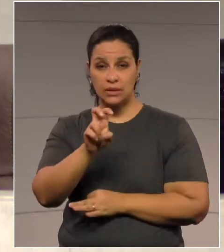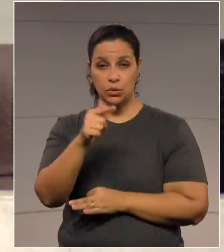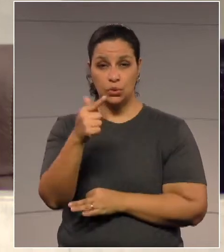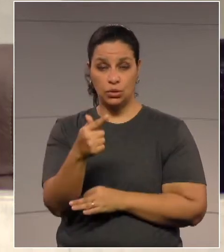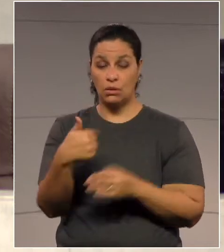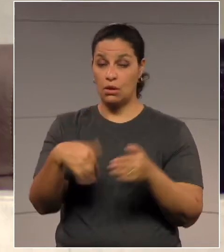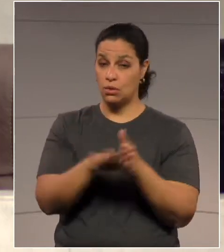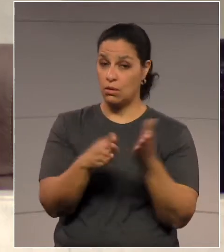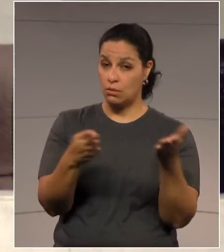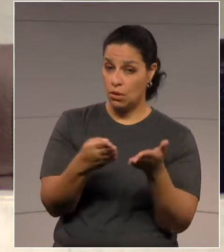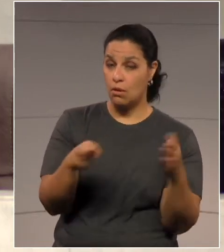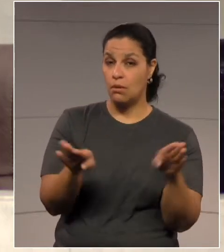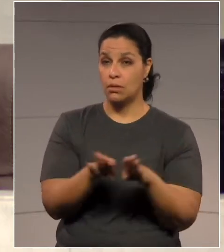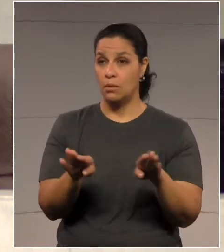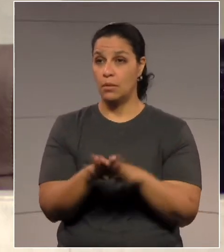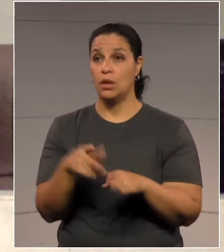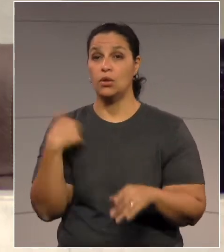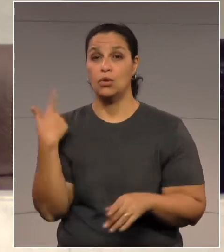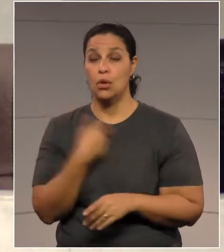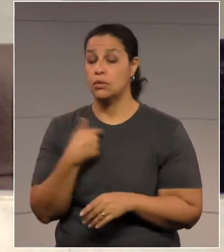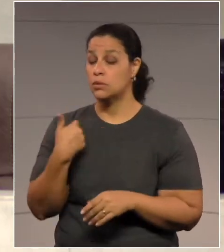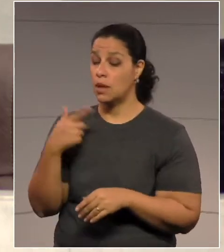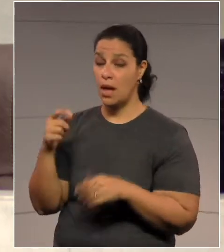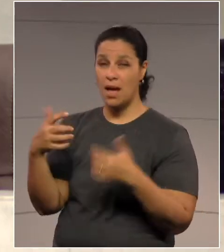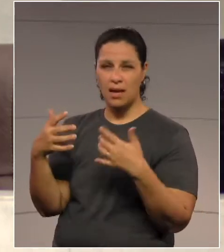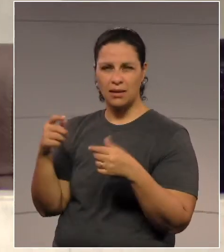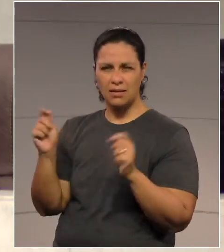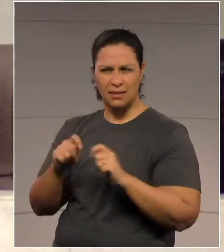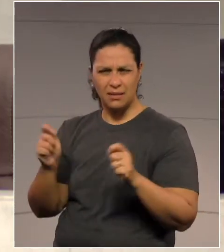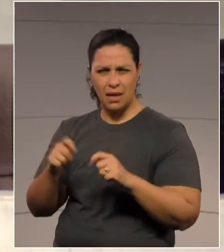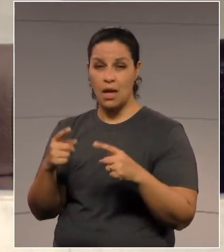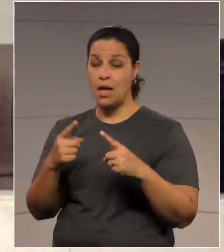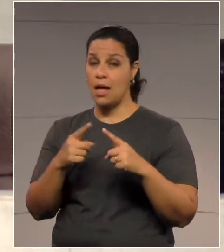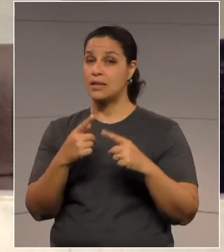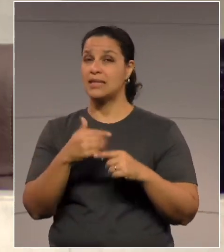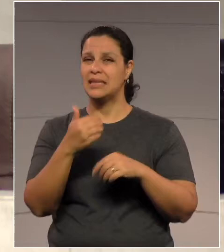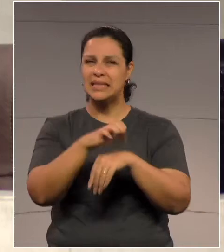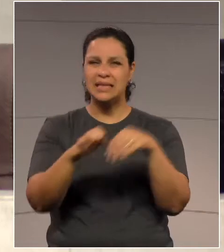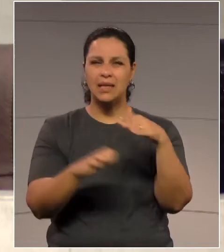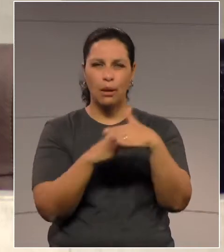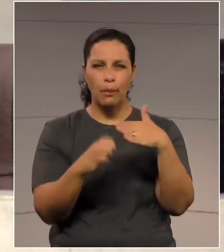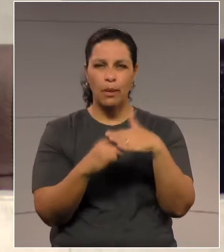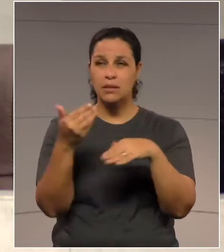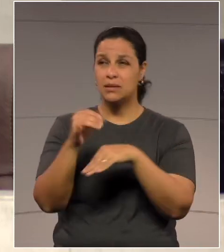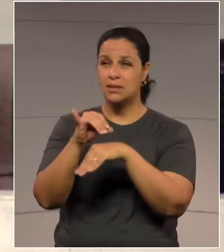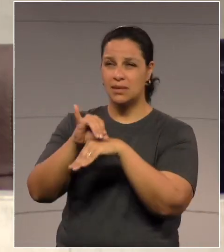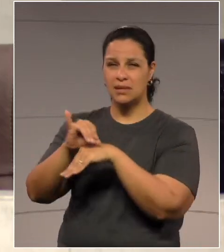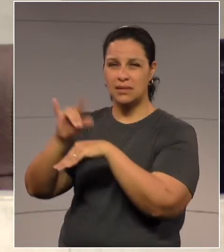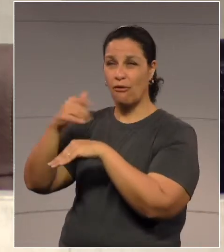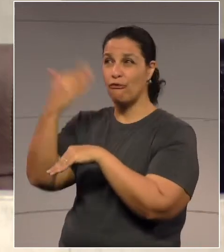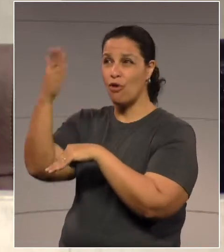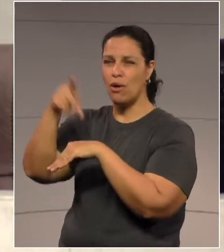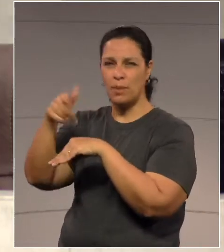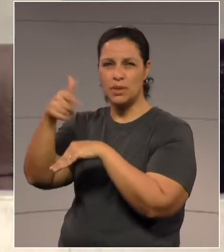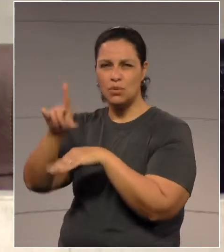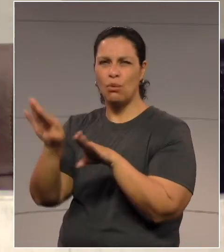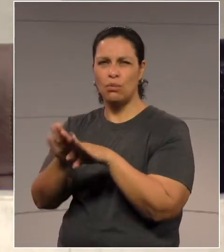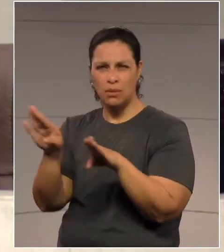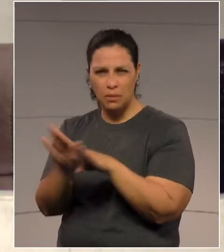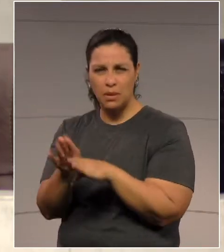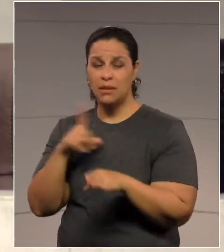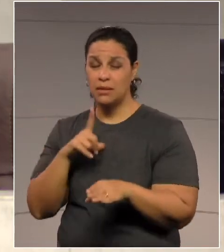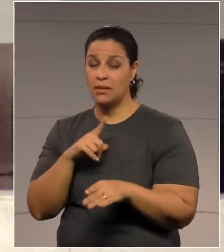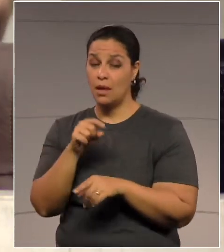chegando, você sabe que a capacidade de investimento das concorrentes internacionais é muito grande. Um exemplo disso é